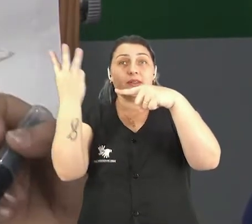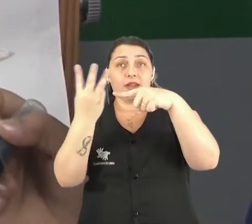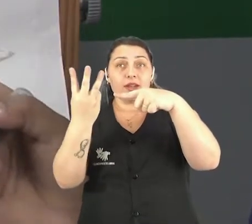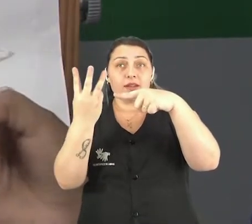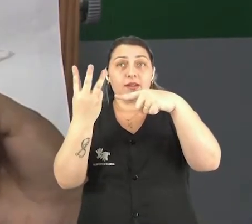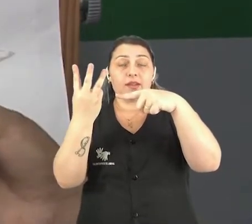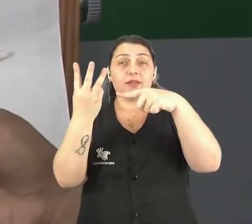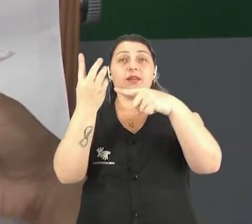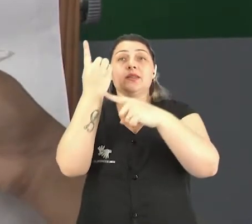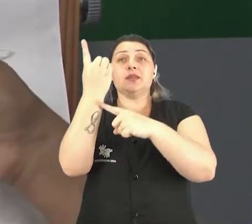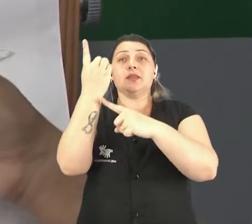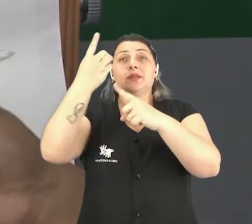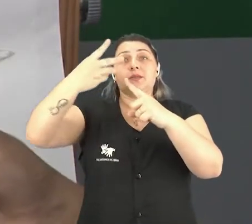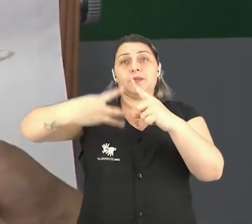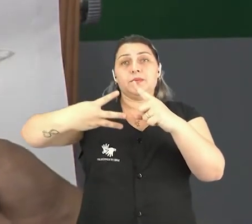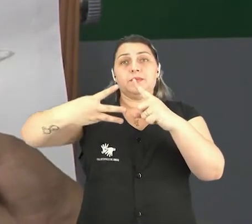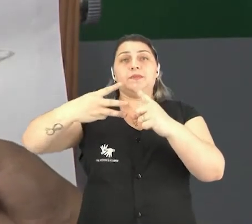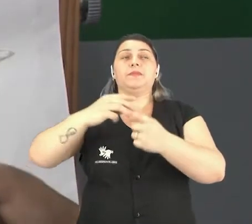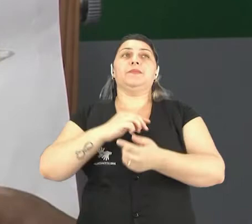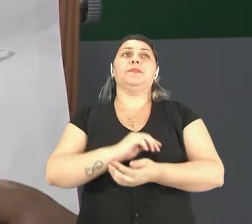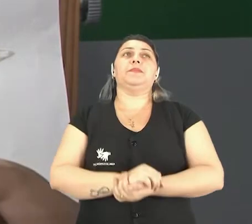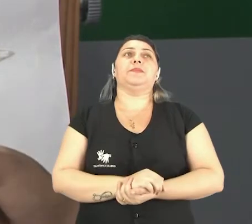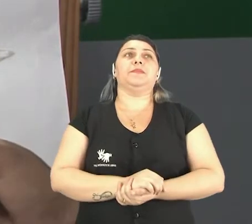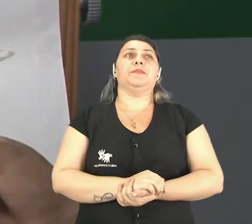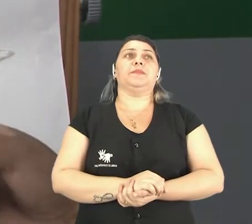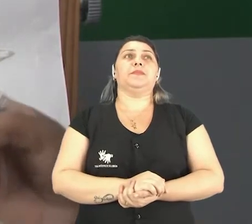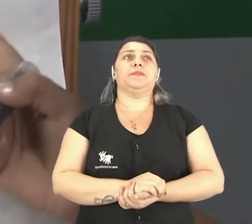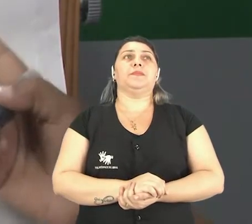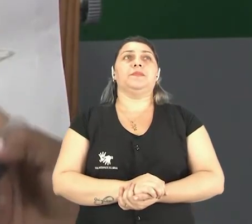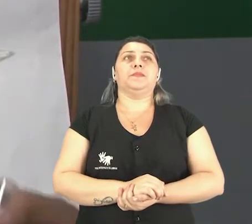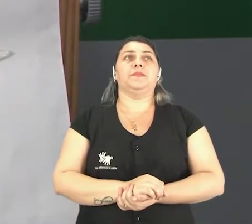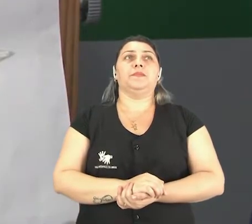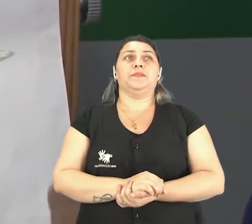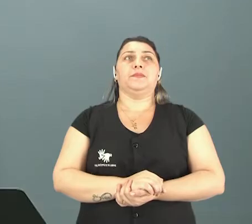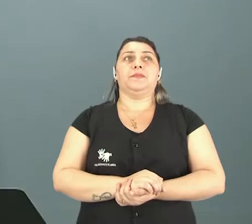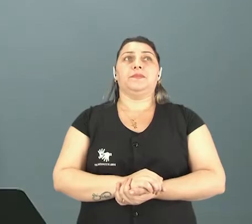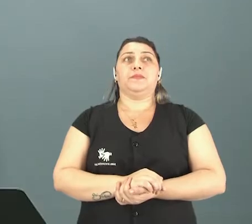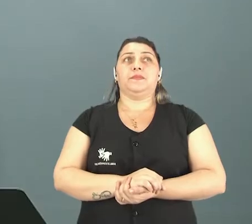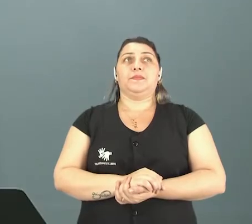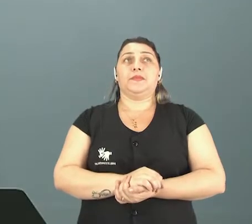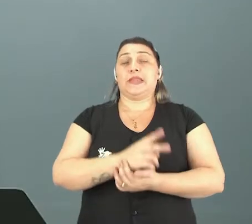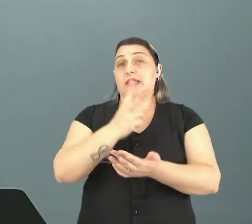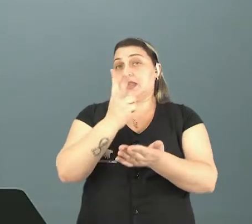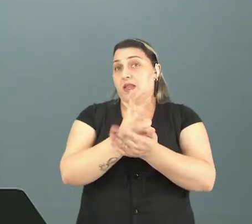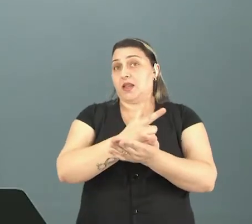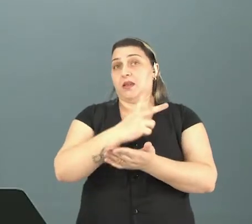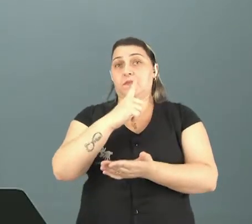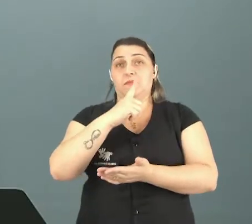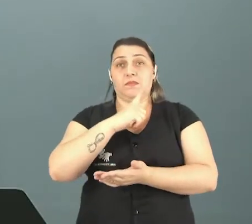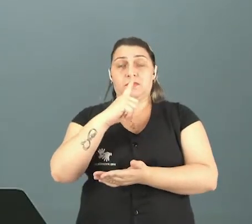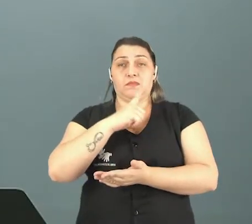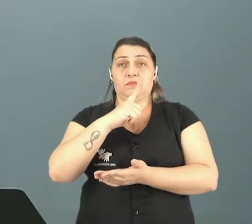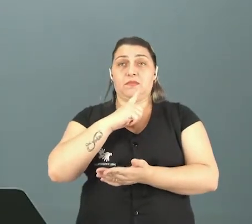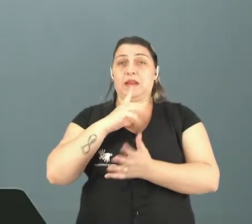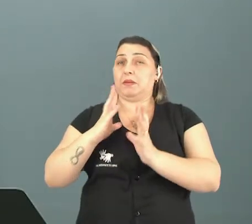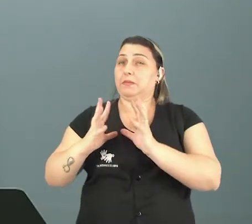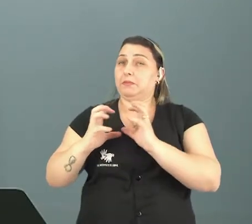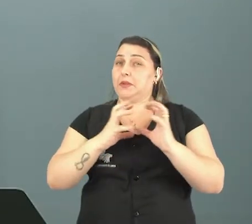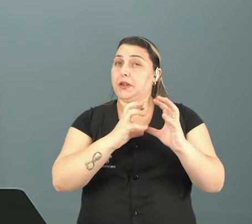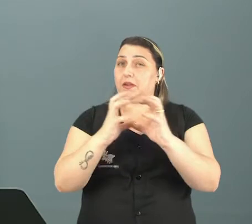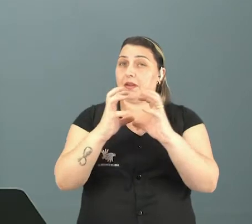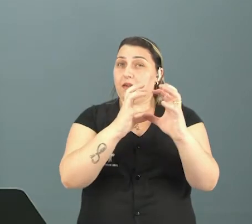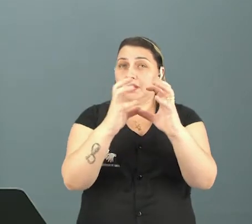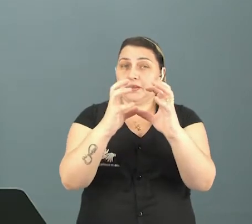né? Terço. E, então, sempre tem um ali para mediar o conflito, né?